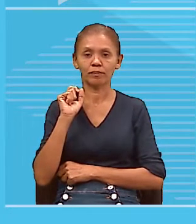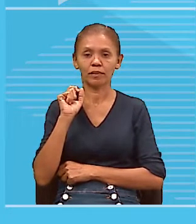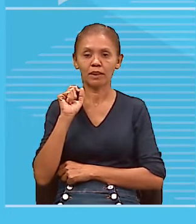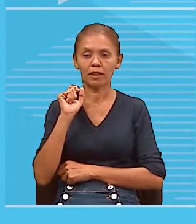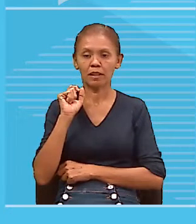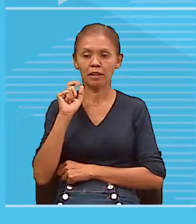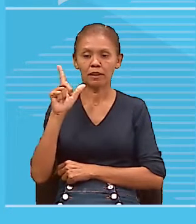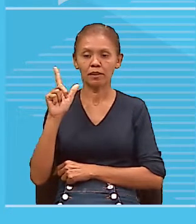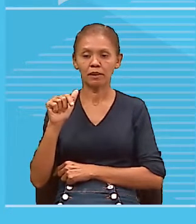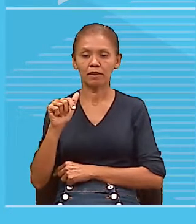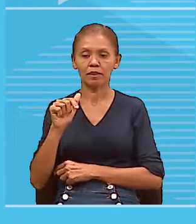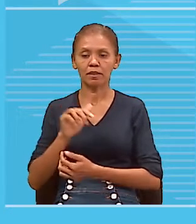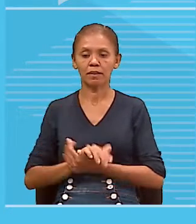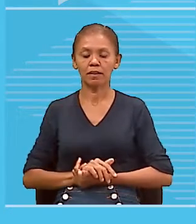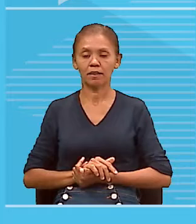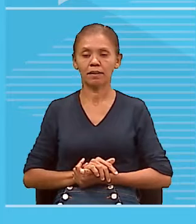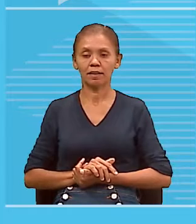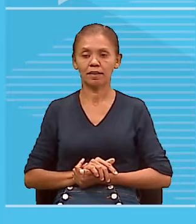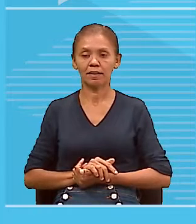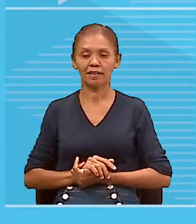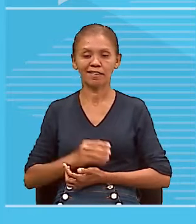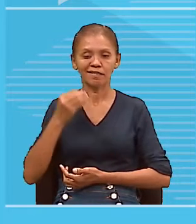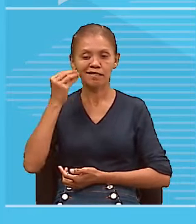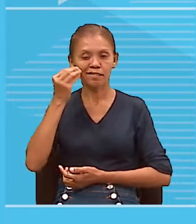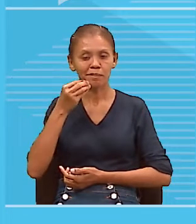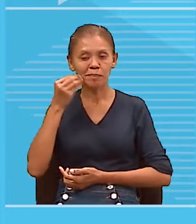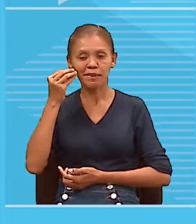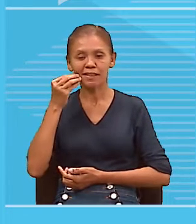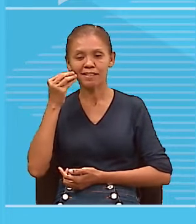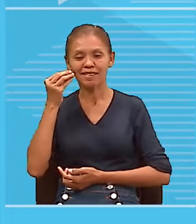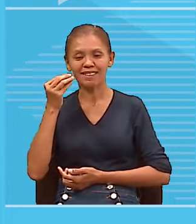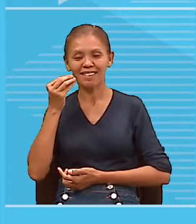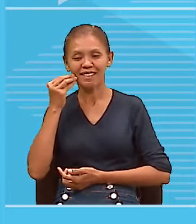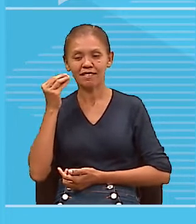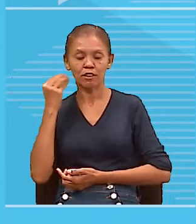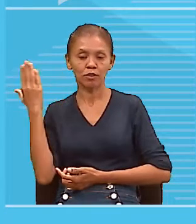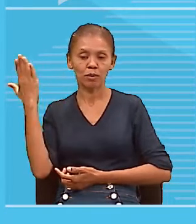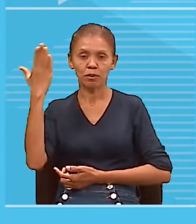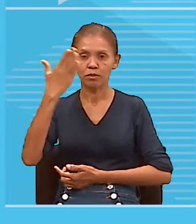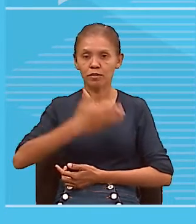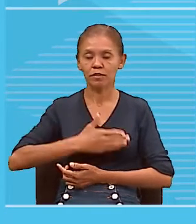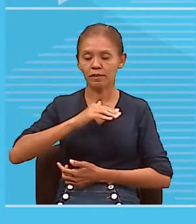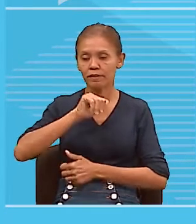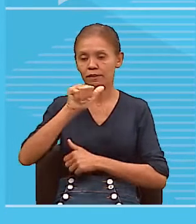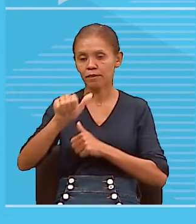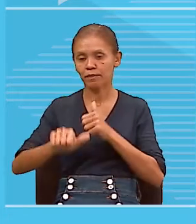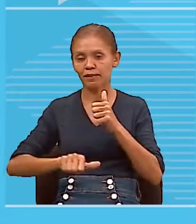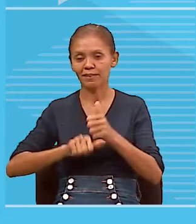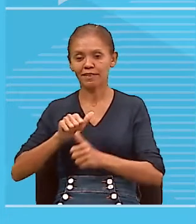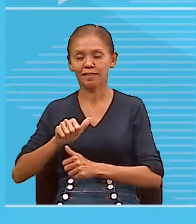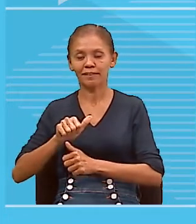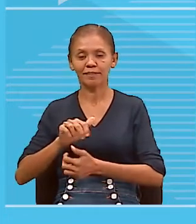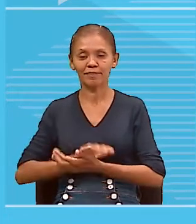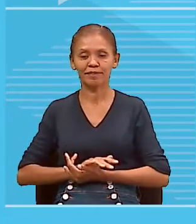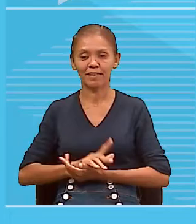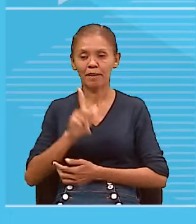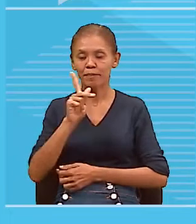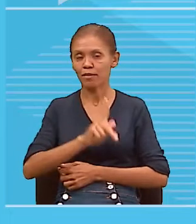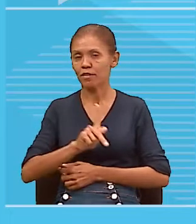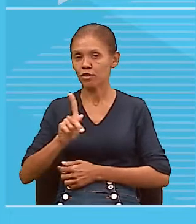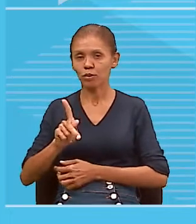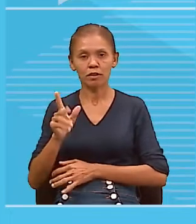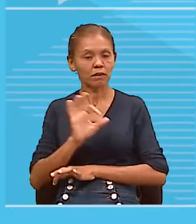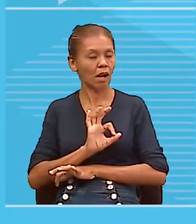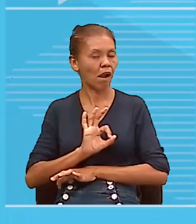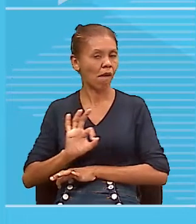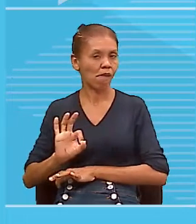evolução tá eu tô ótima Dona Adriana eu estou maravilhosa cada vez